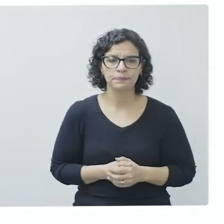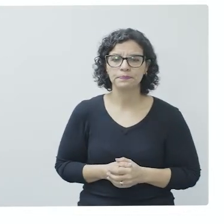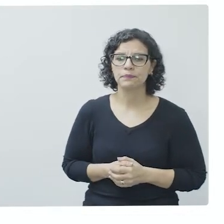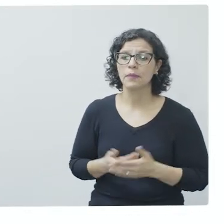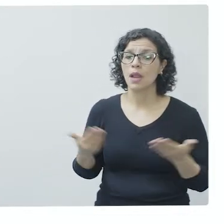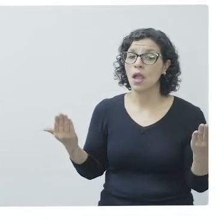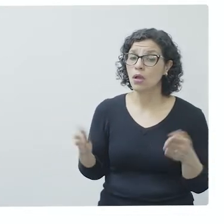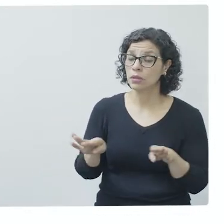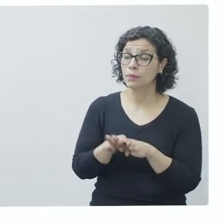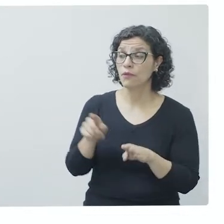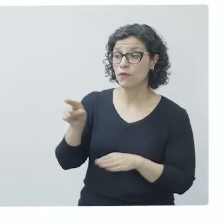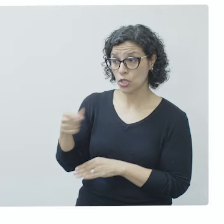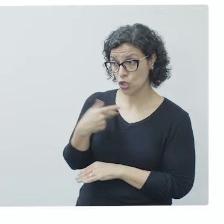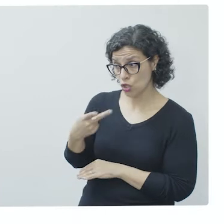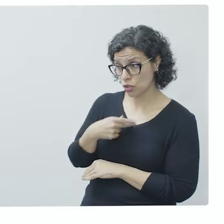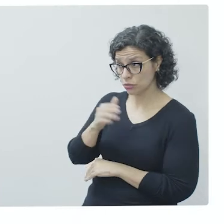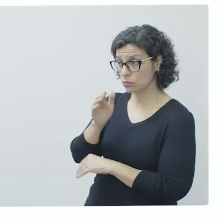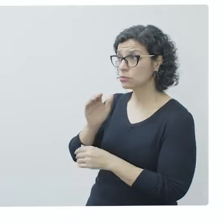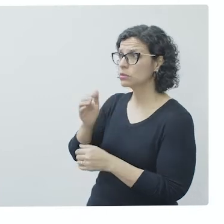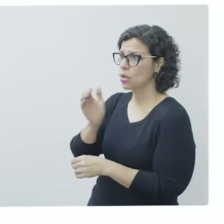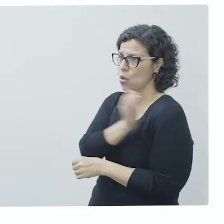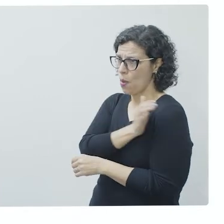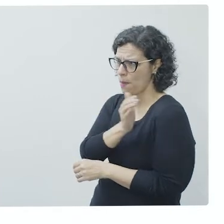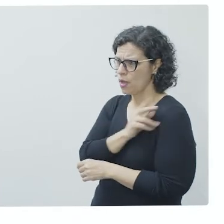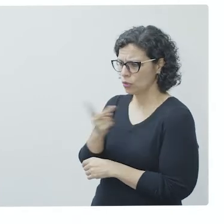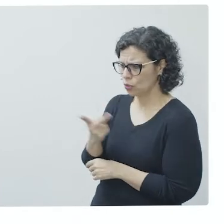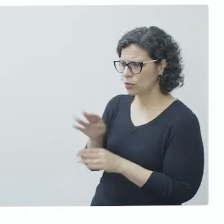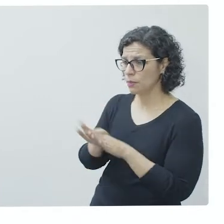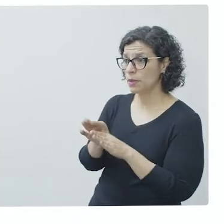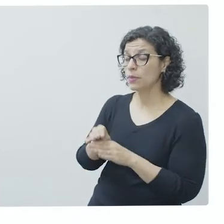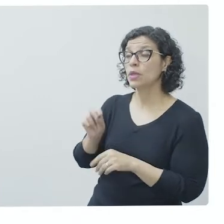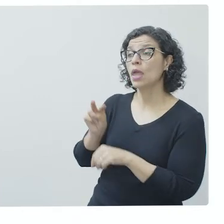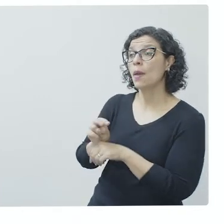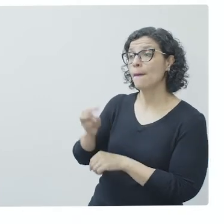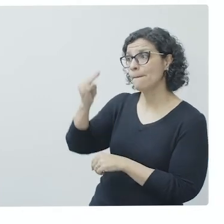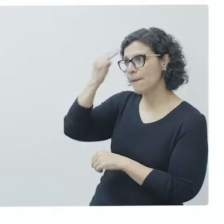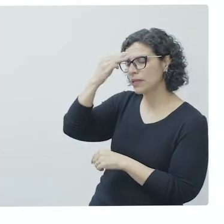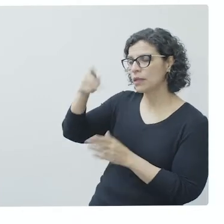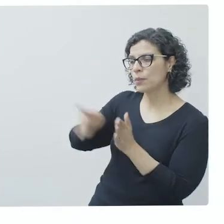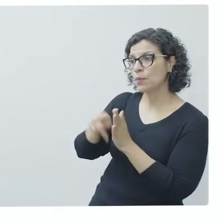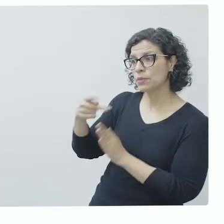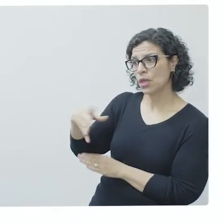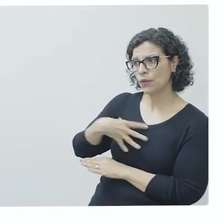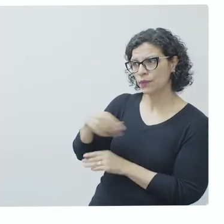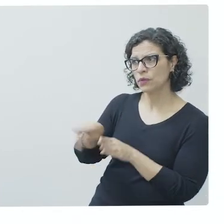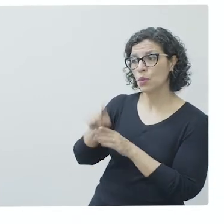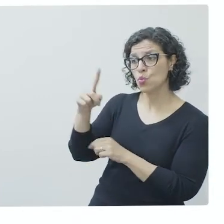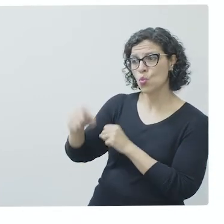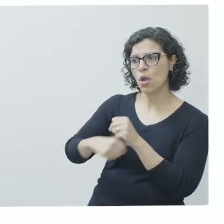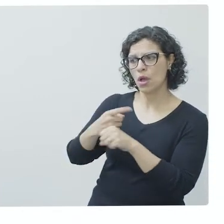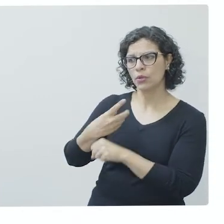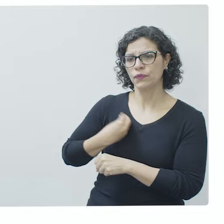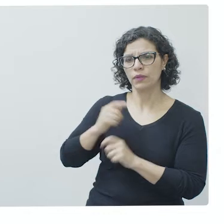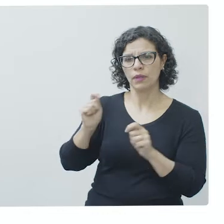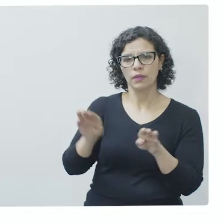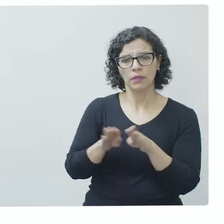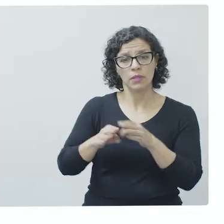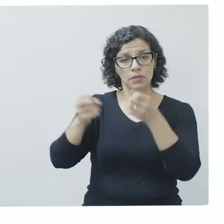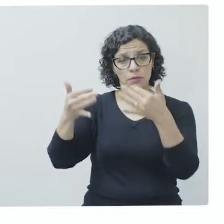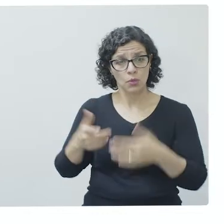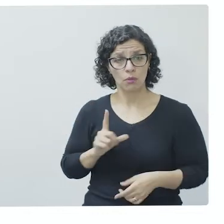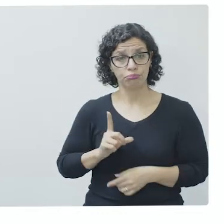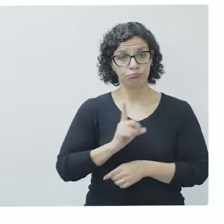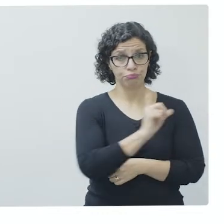tempo. Só porque somos compadres, só por ser madrinha de seu filho, vou lhe dar mais um ano de vida, disse